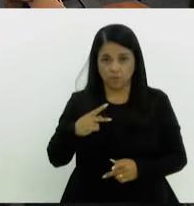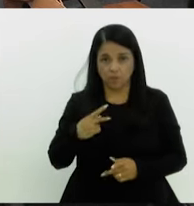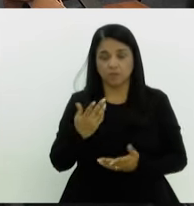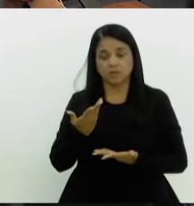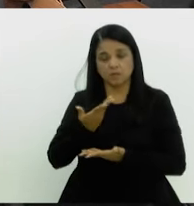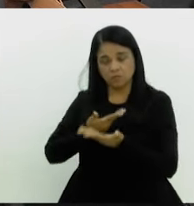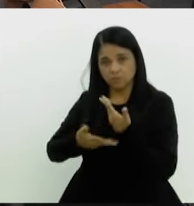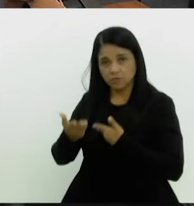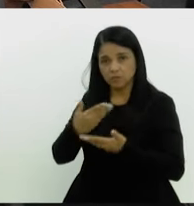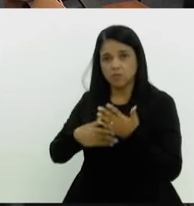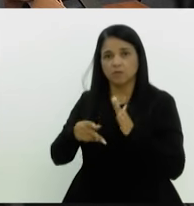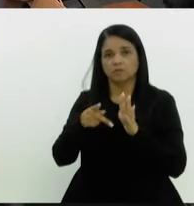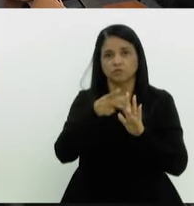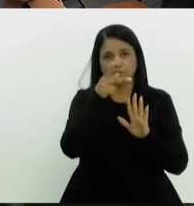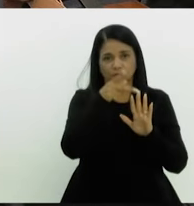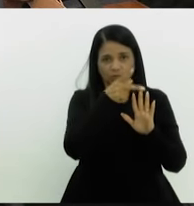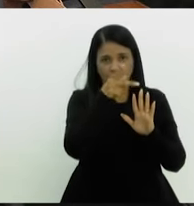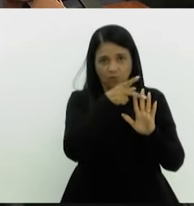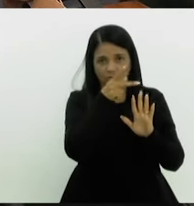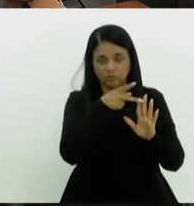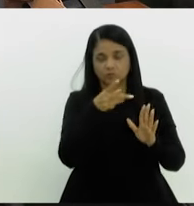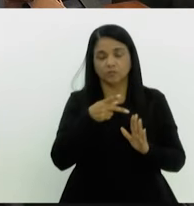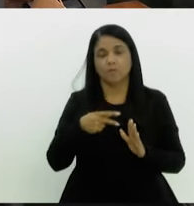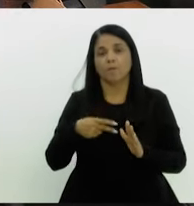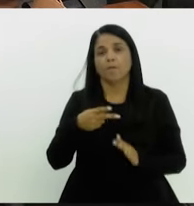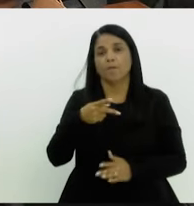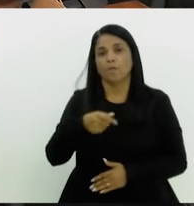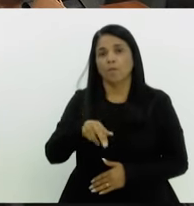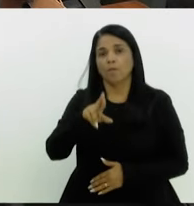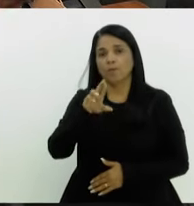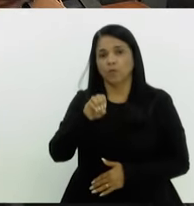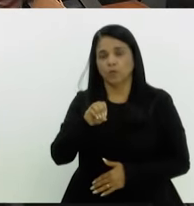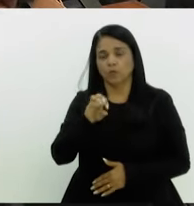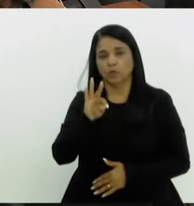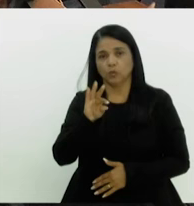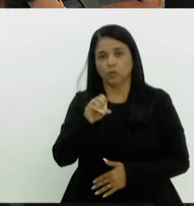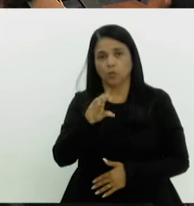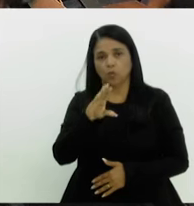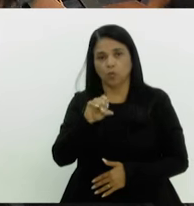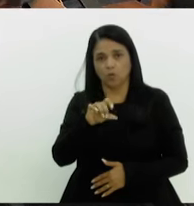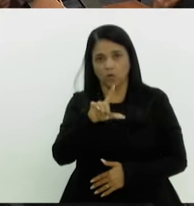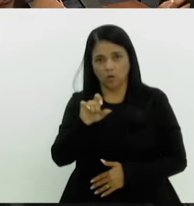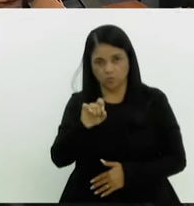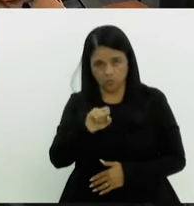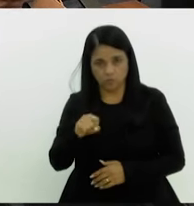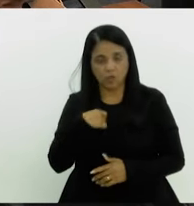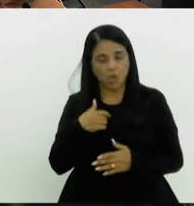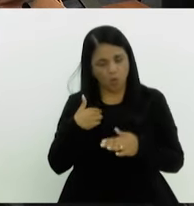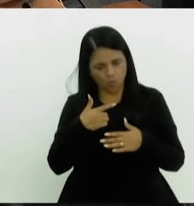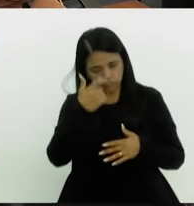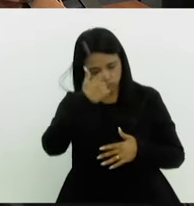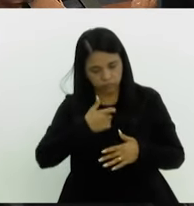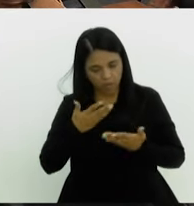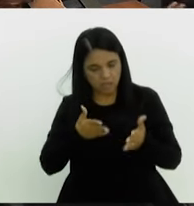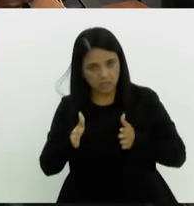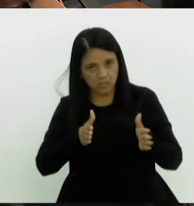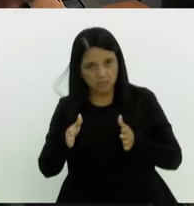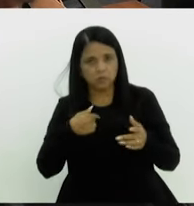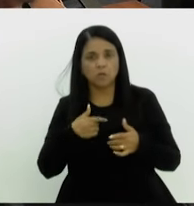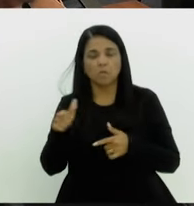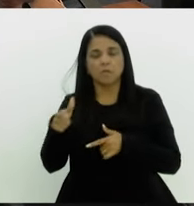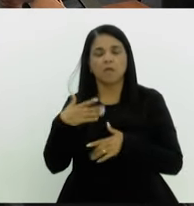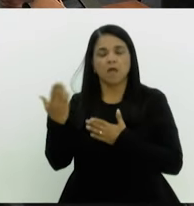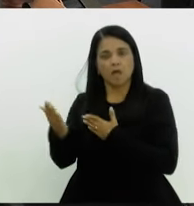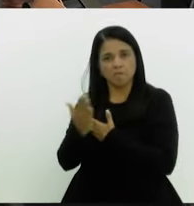protocolos eh muitos protocolos que eu tenho tido acesso a a a nossa querida Eh Maria Clara tem ajudado